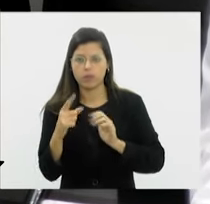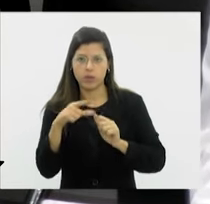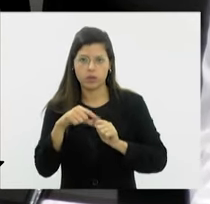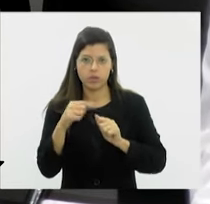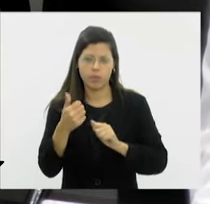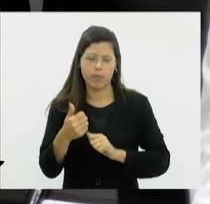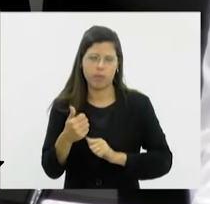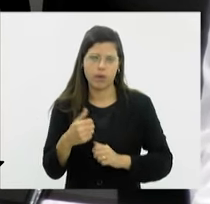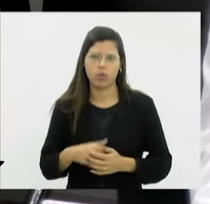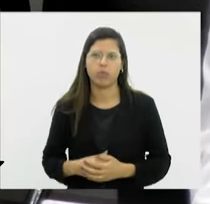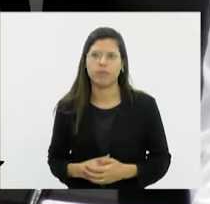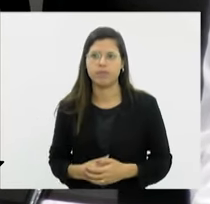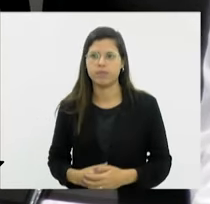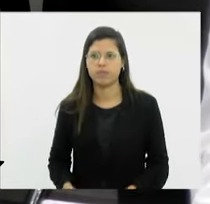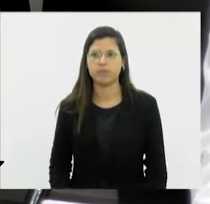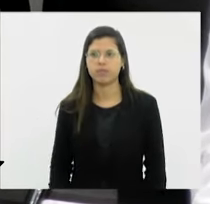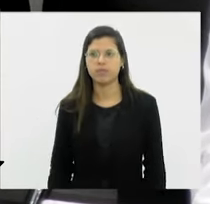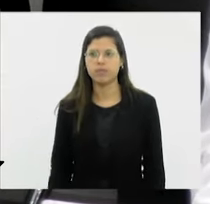1º.